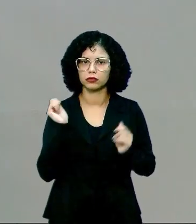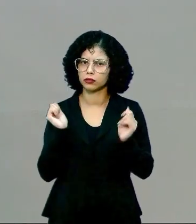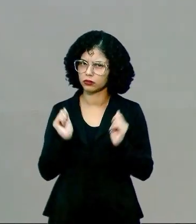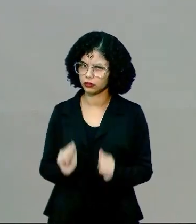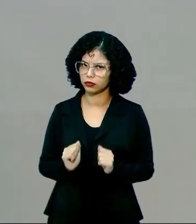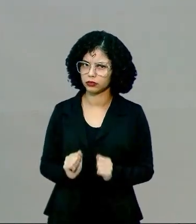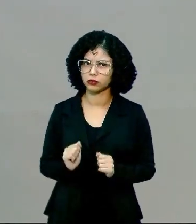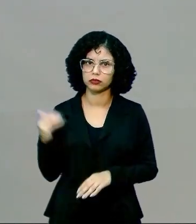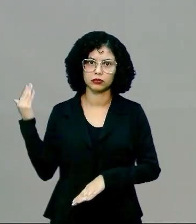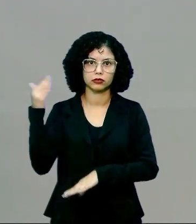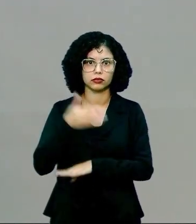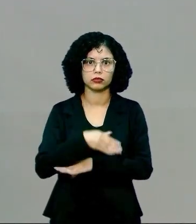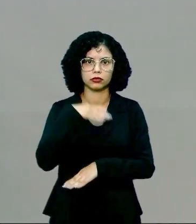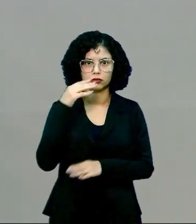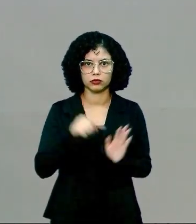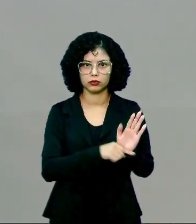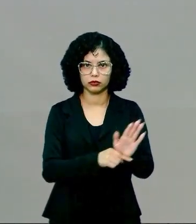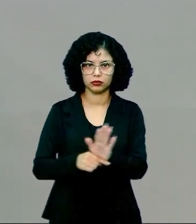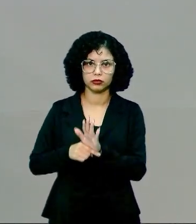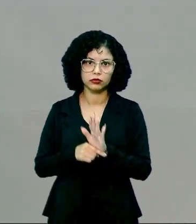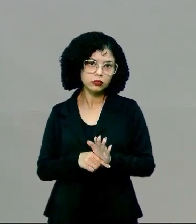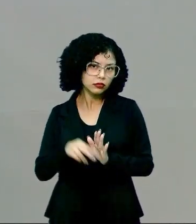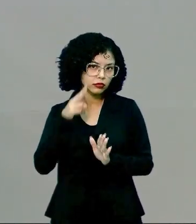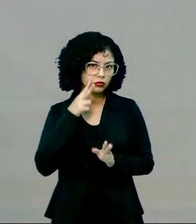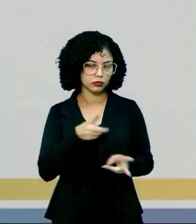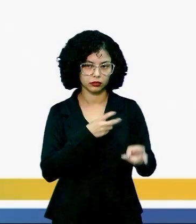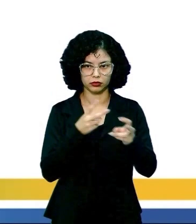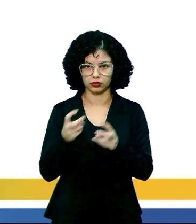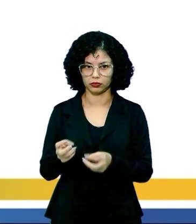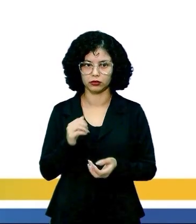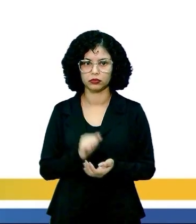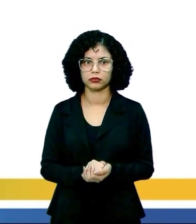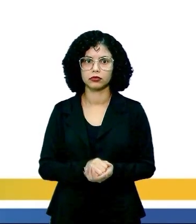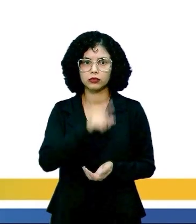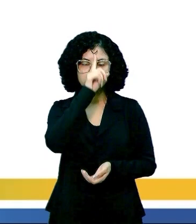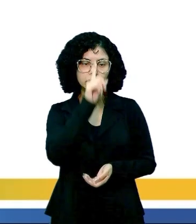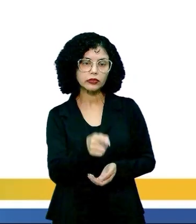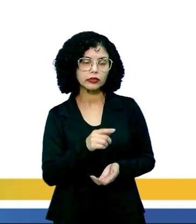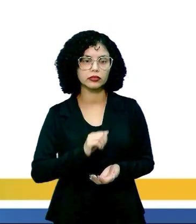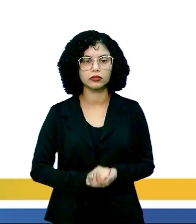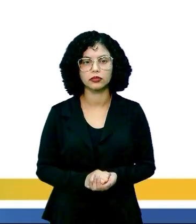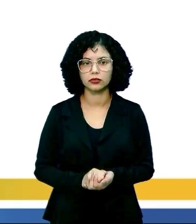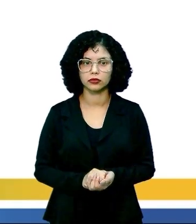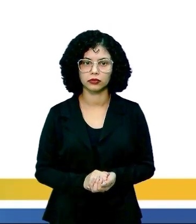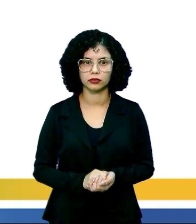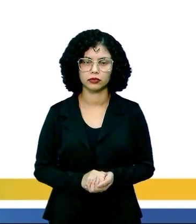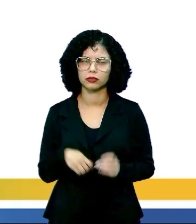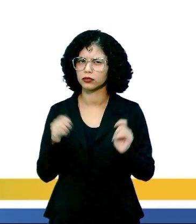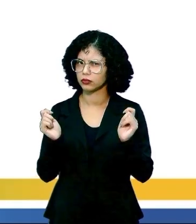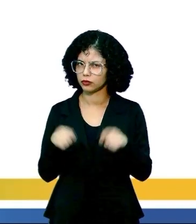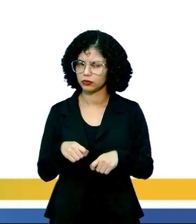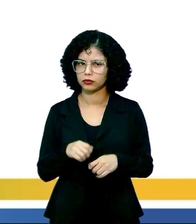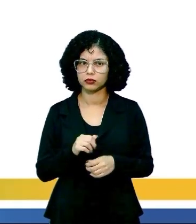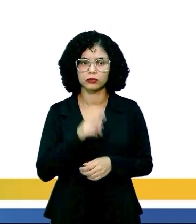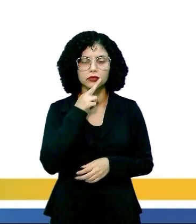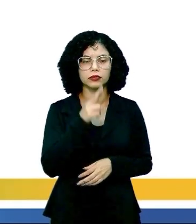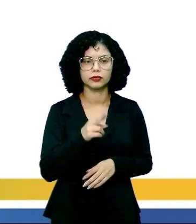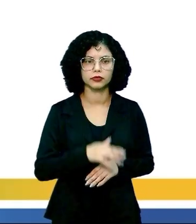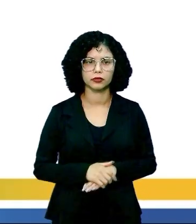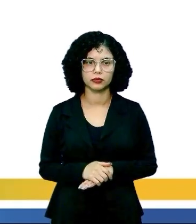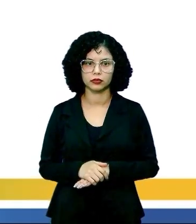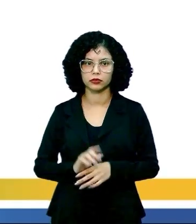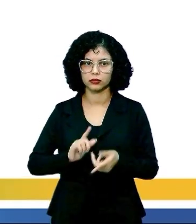possam vir a apresentar. Vamos observar agora o comando da questão e as possibilidades de